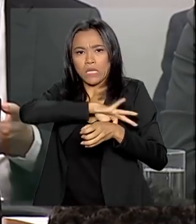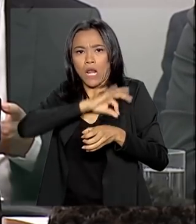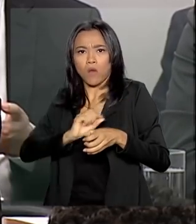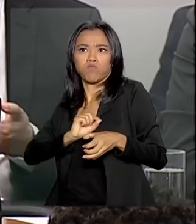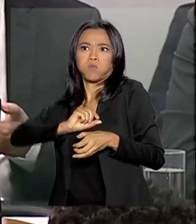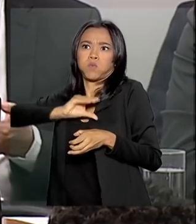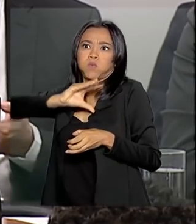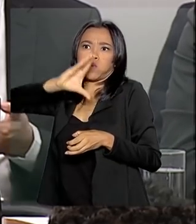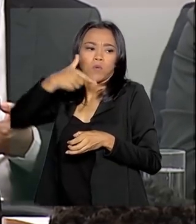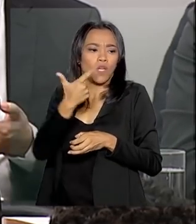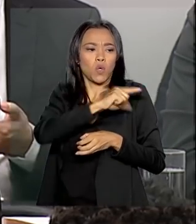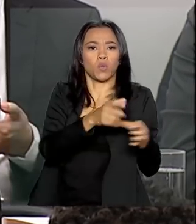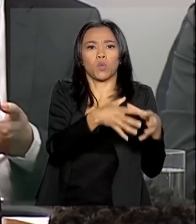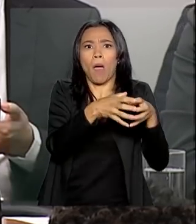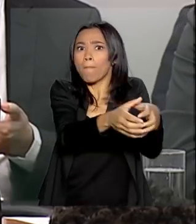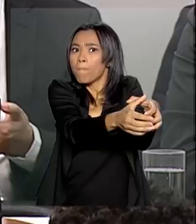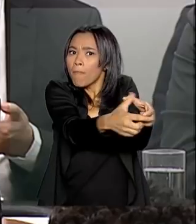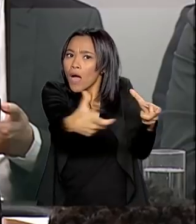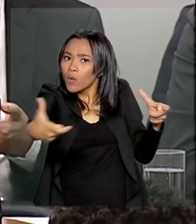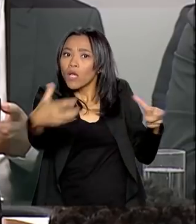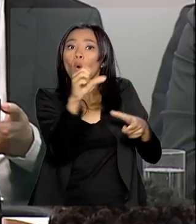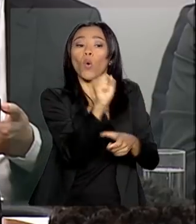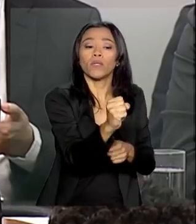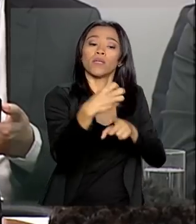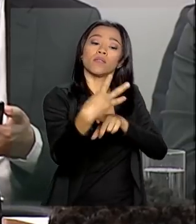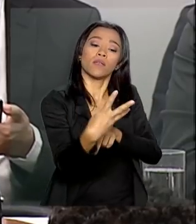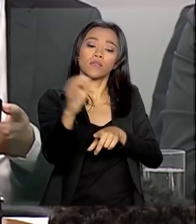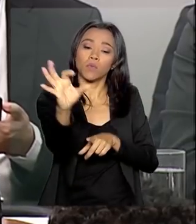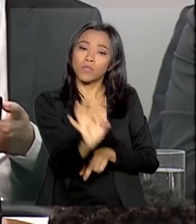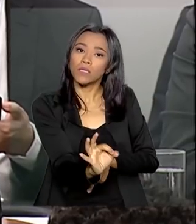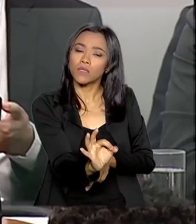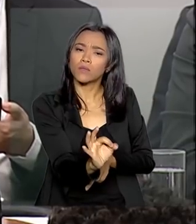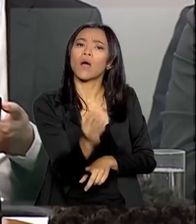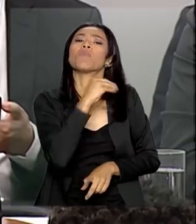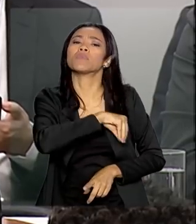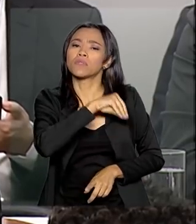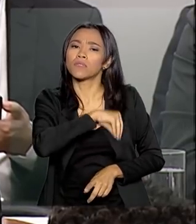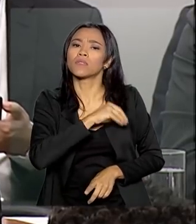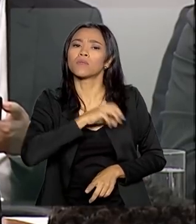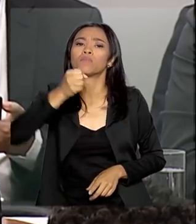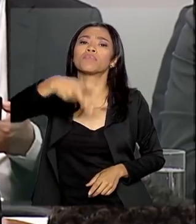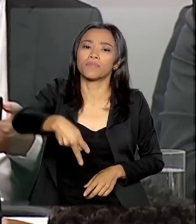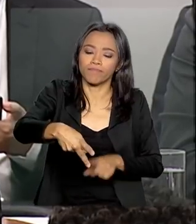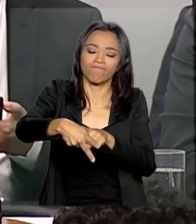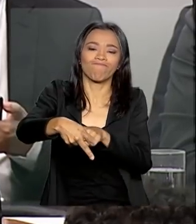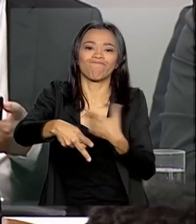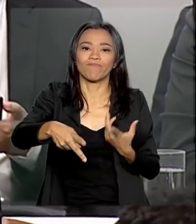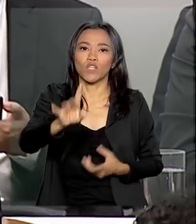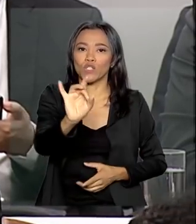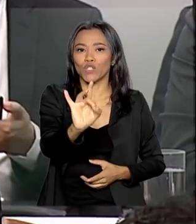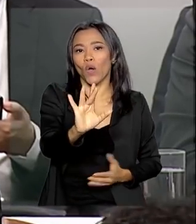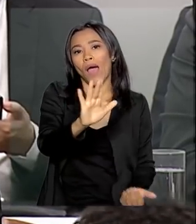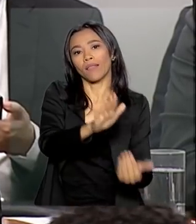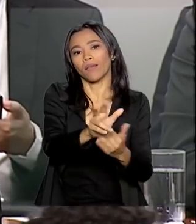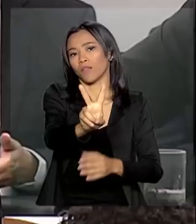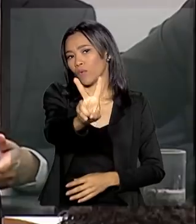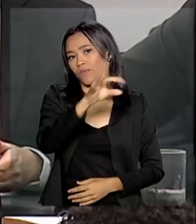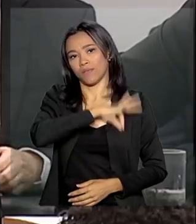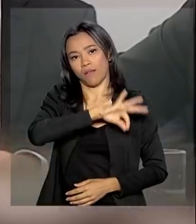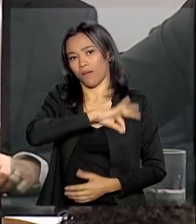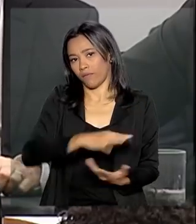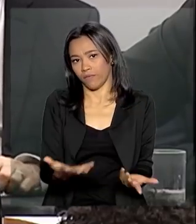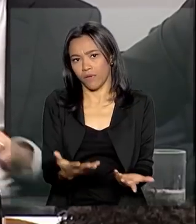desigualdades. 83% dos brasileiros ganham aposentadorias só até